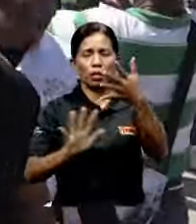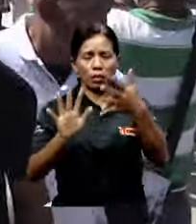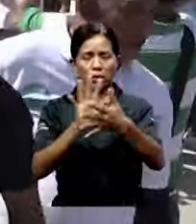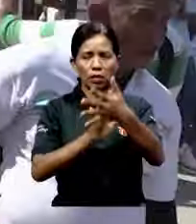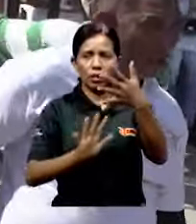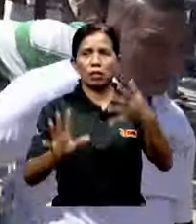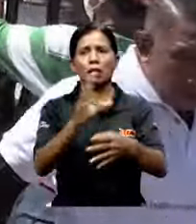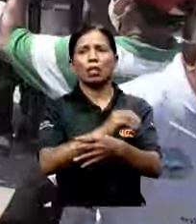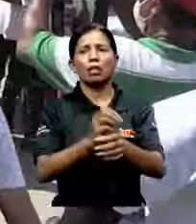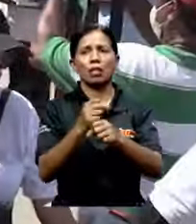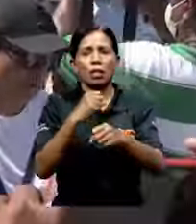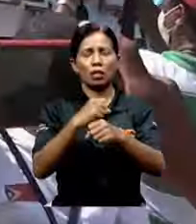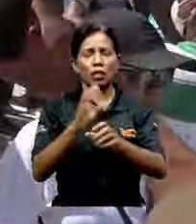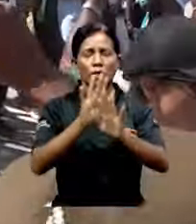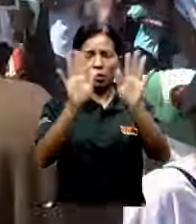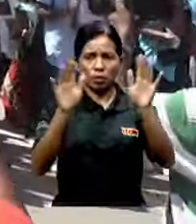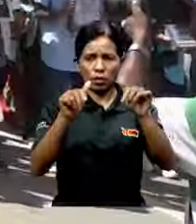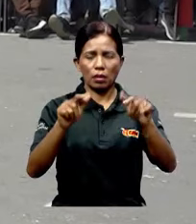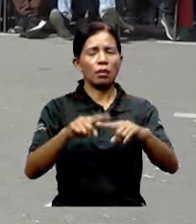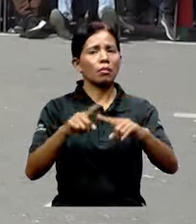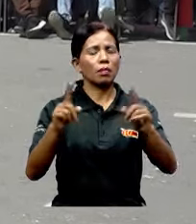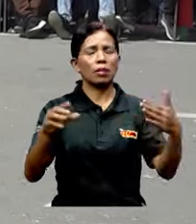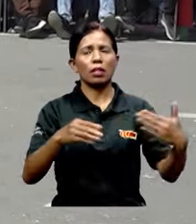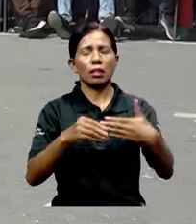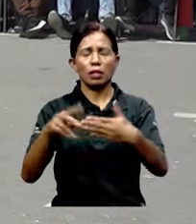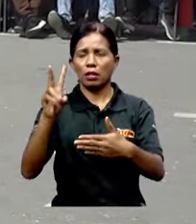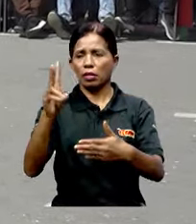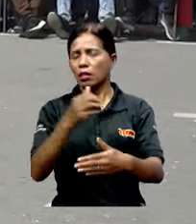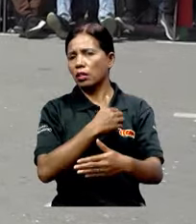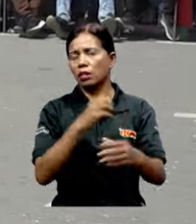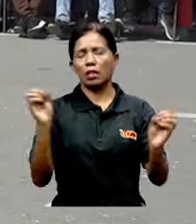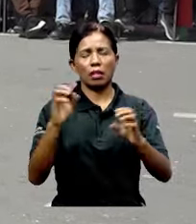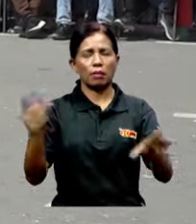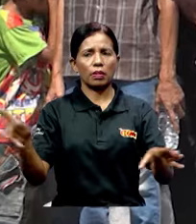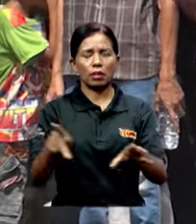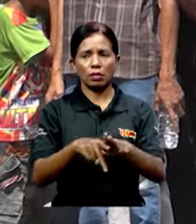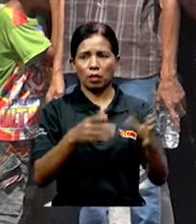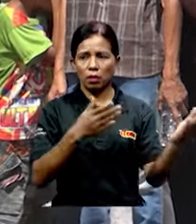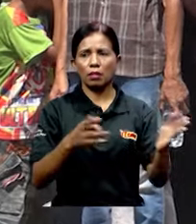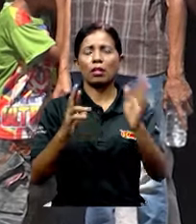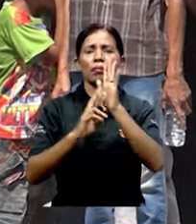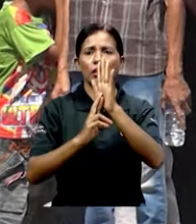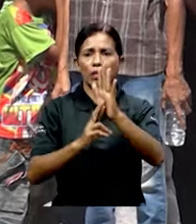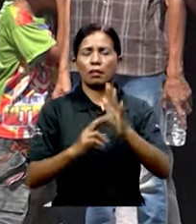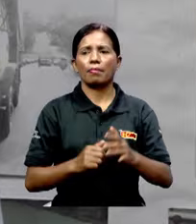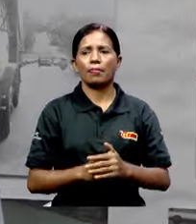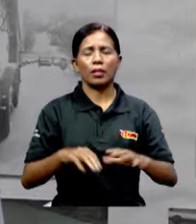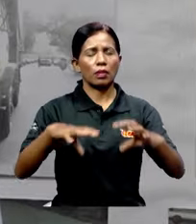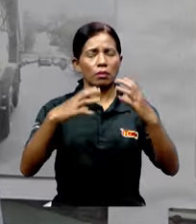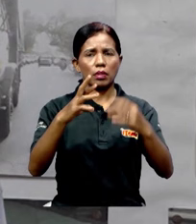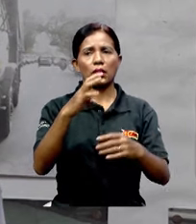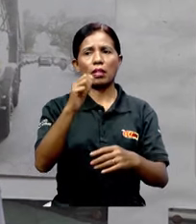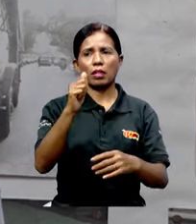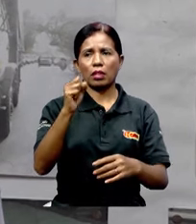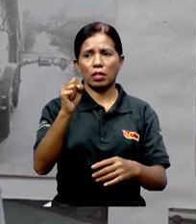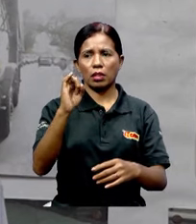Cruz neve se halau e domingo ne, mas be líder na Irua ne se ela participa no delega fali representante. Comissão Rasik se